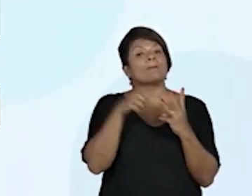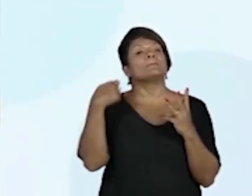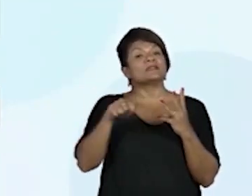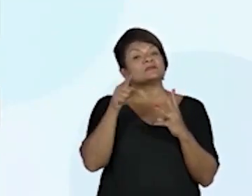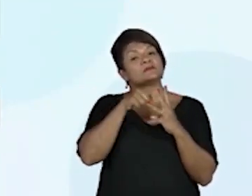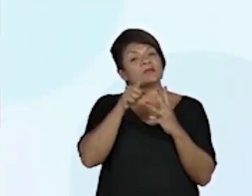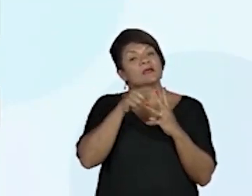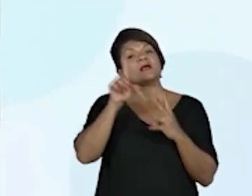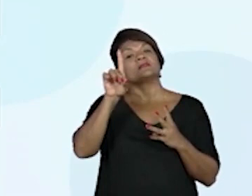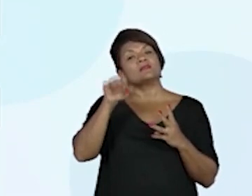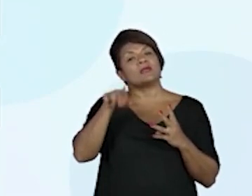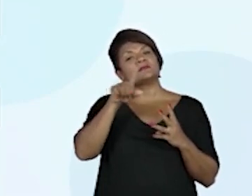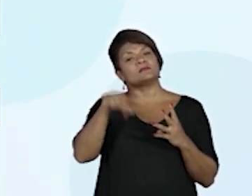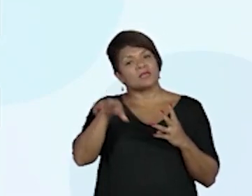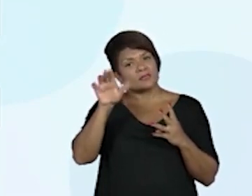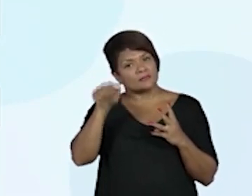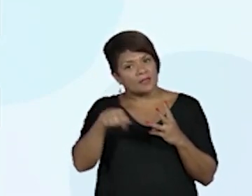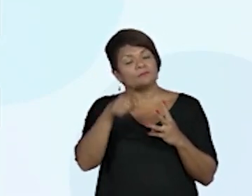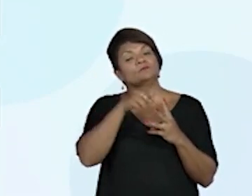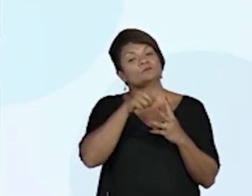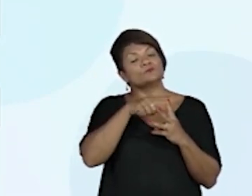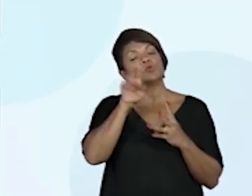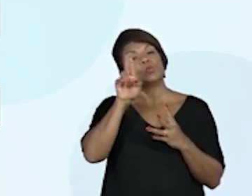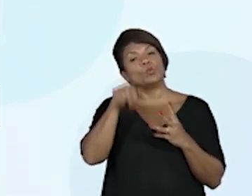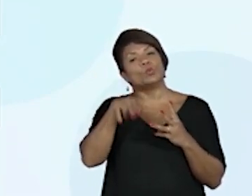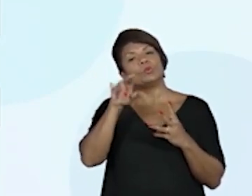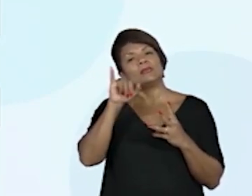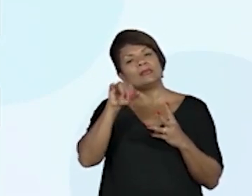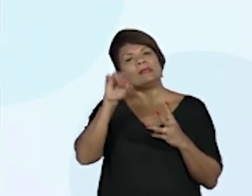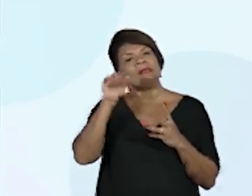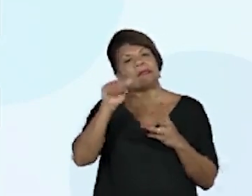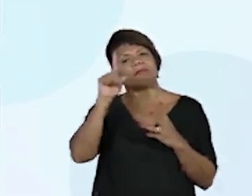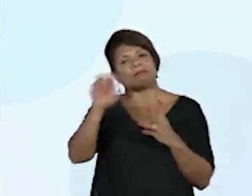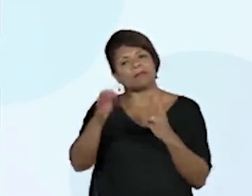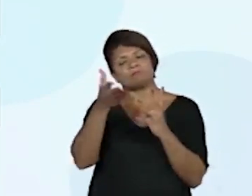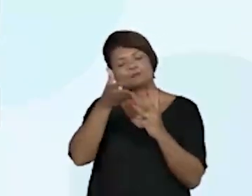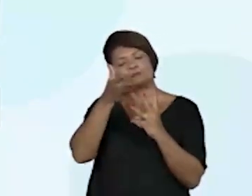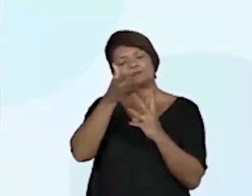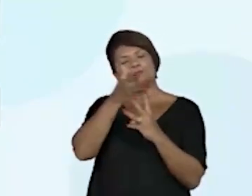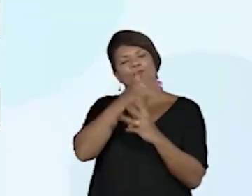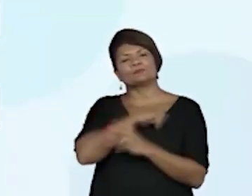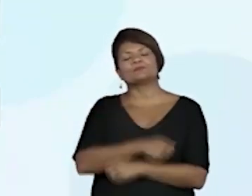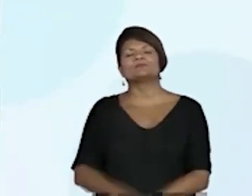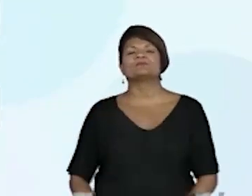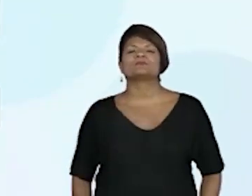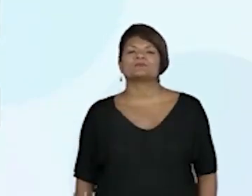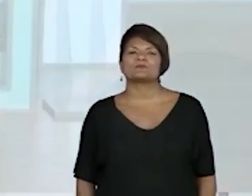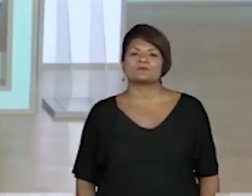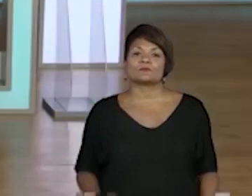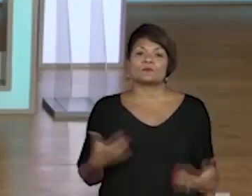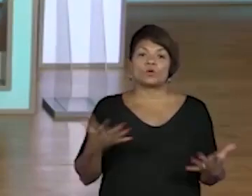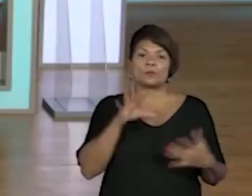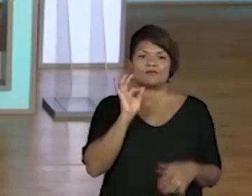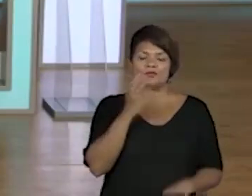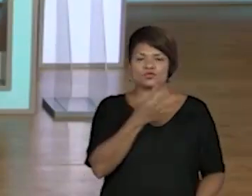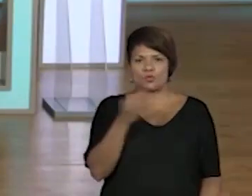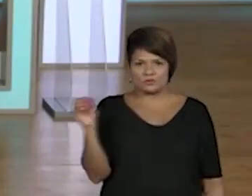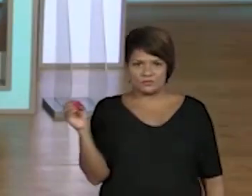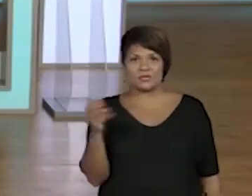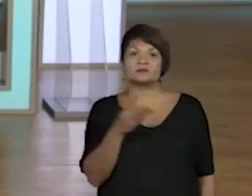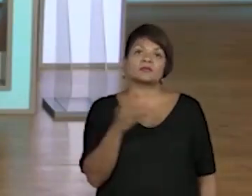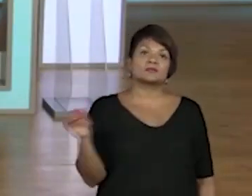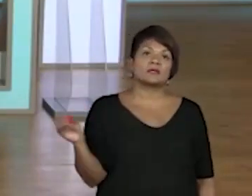tem que ter unidade, não é? Isso. Então, o número tem que ter ali as três ordens. Qual você prefere, a de 400 ou a de